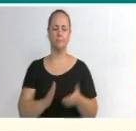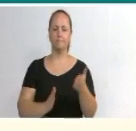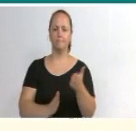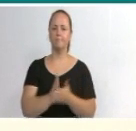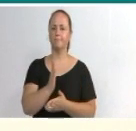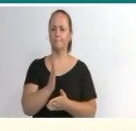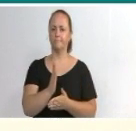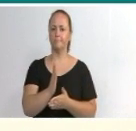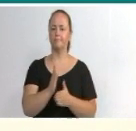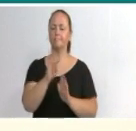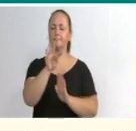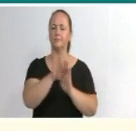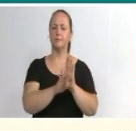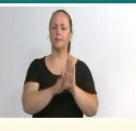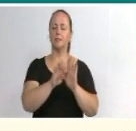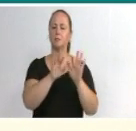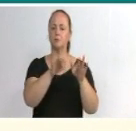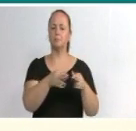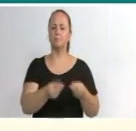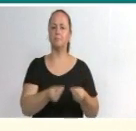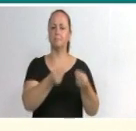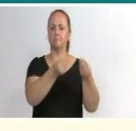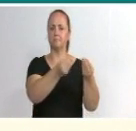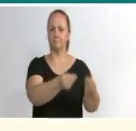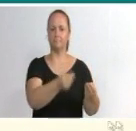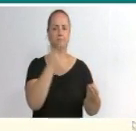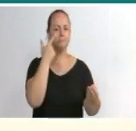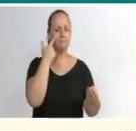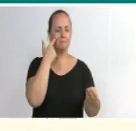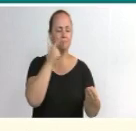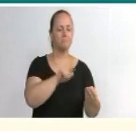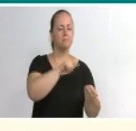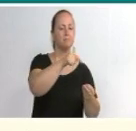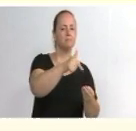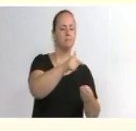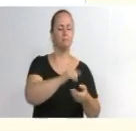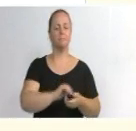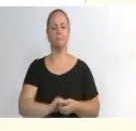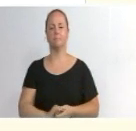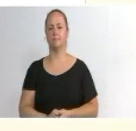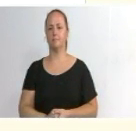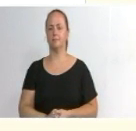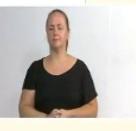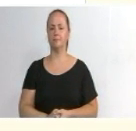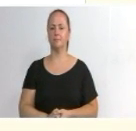Aprovado. E a diretoria legislativa para providências.